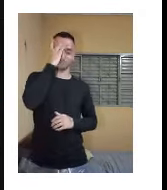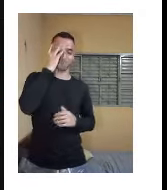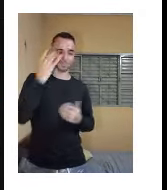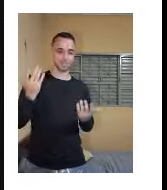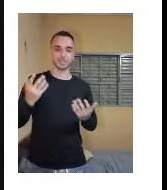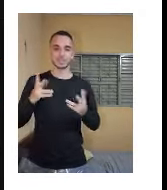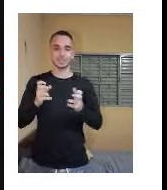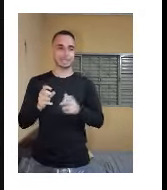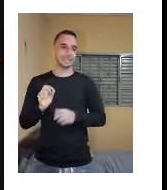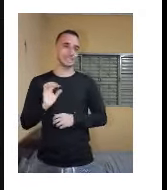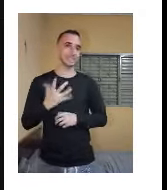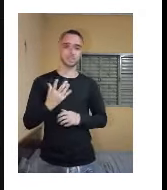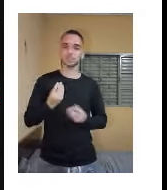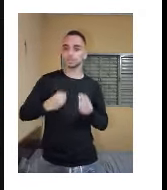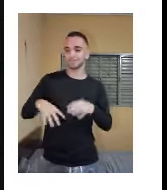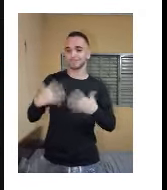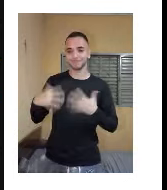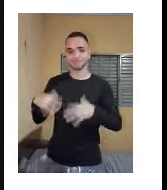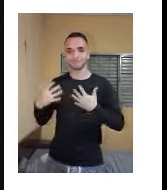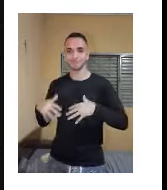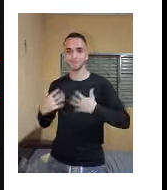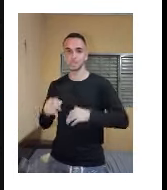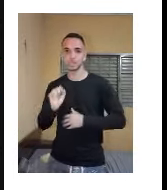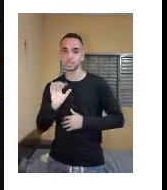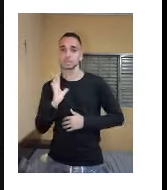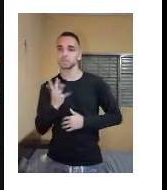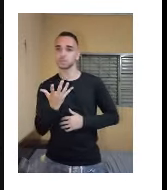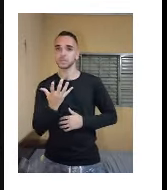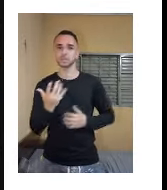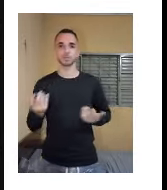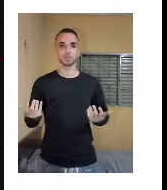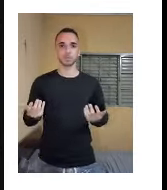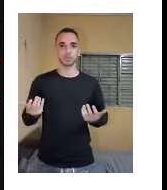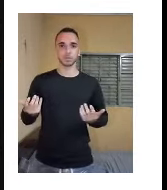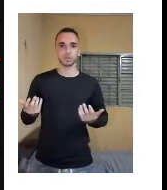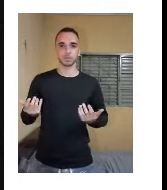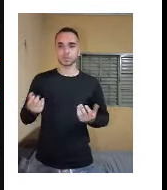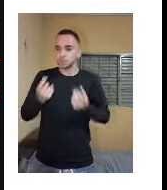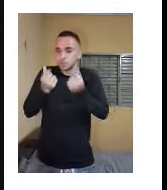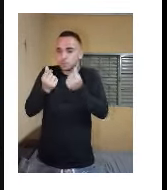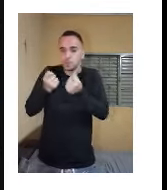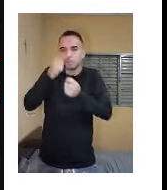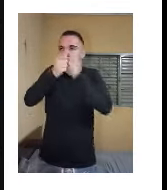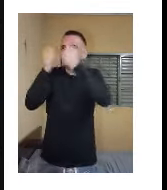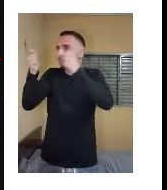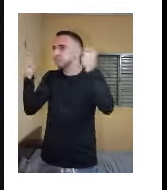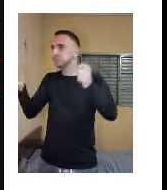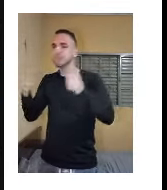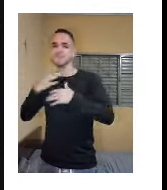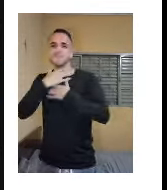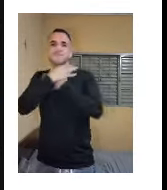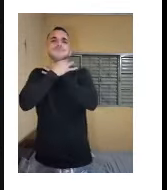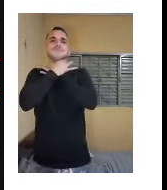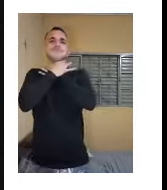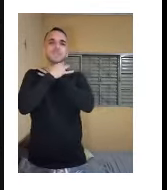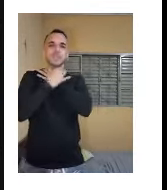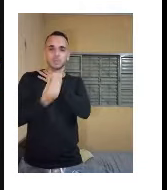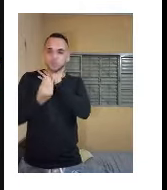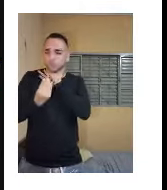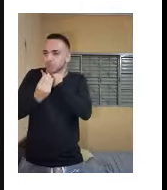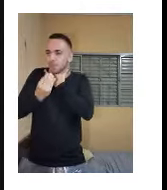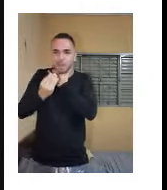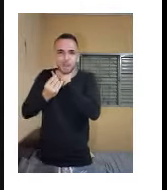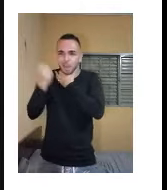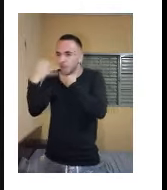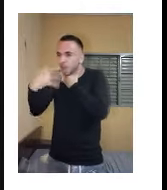e, de novo, quem paga e é bastante impactado são as pessoas mais vulneráveis.